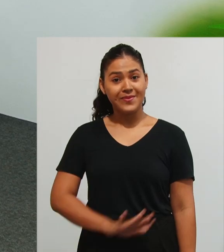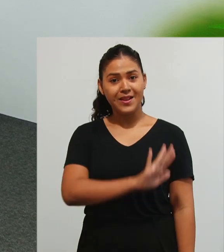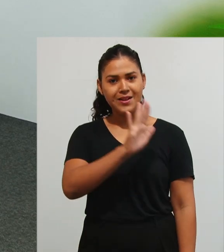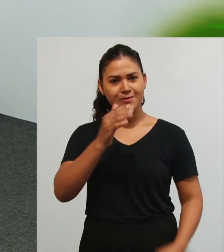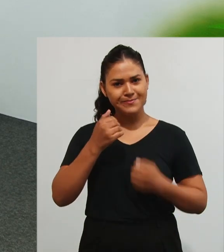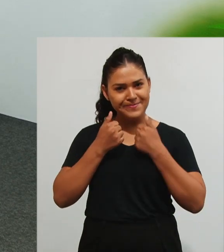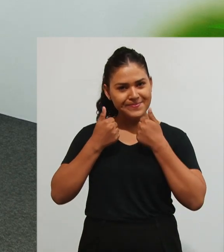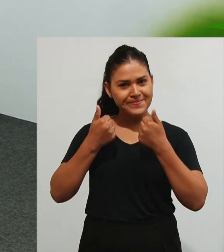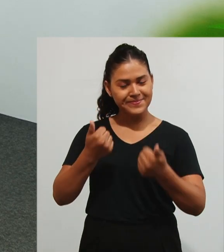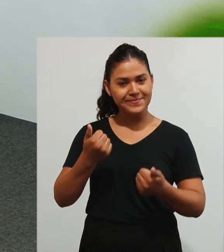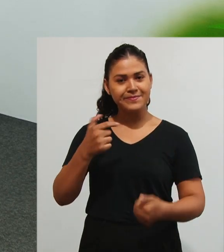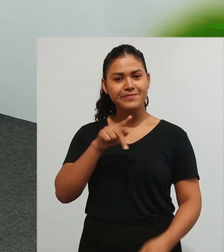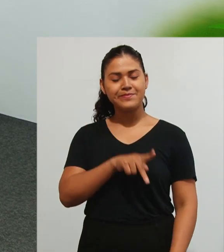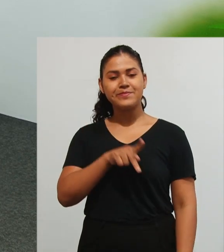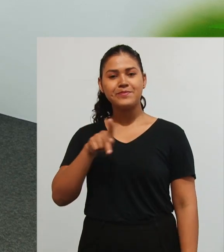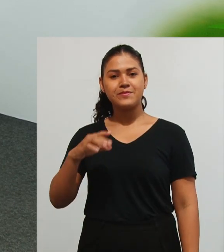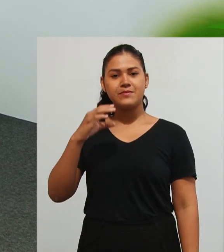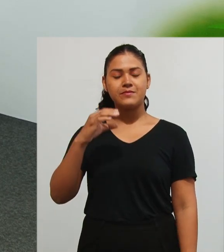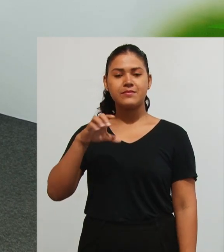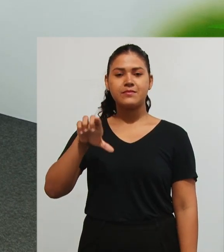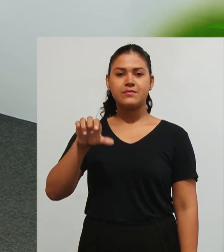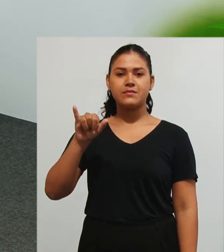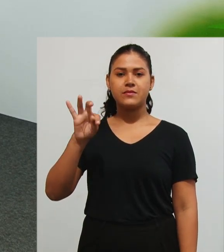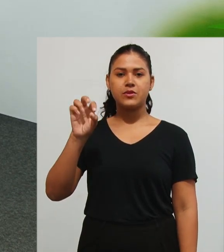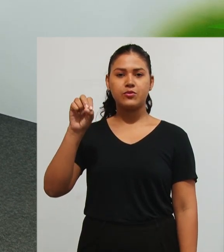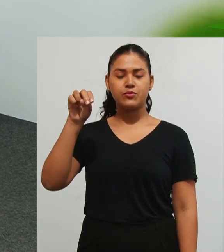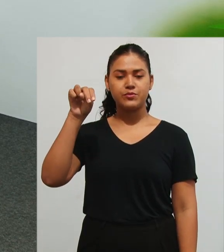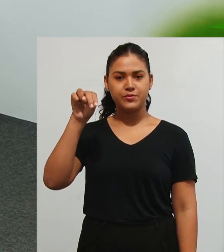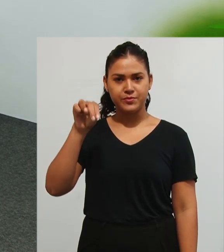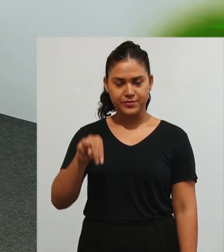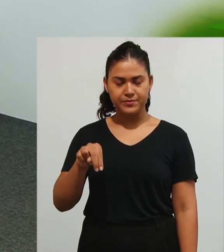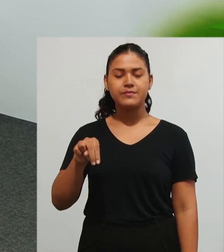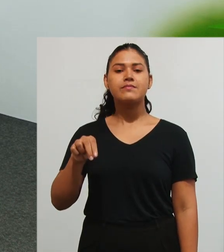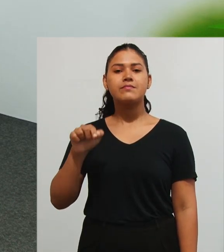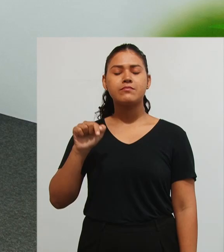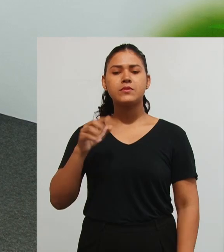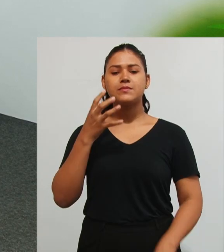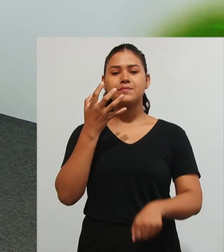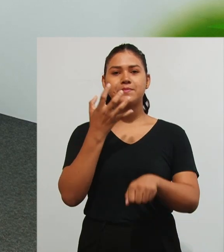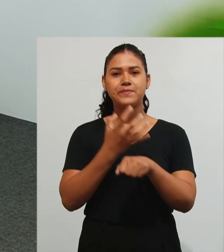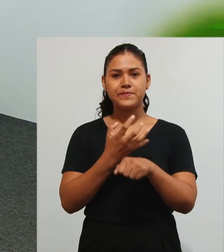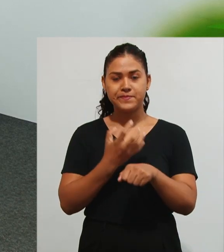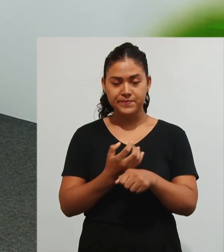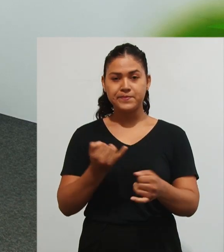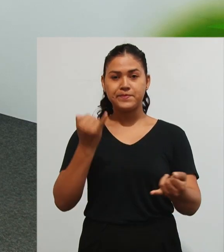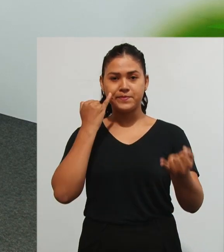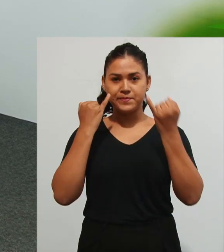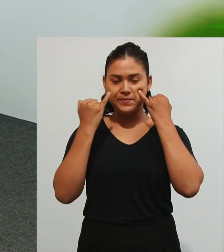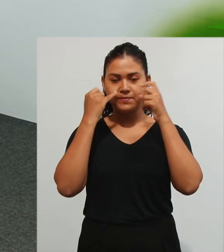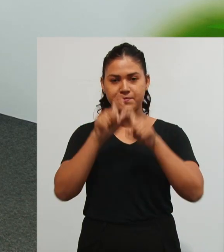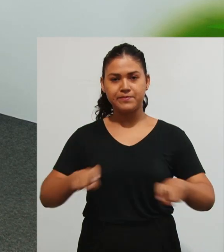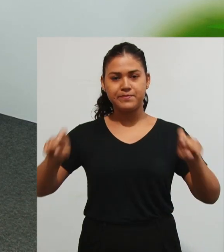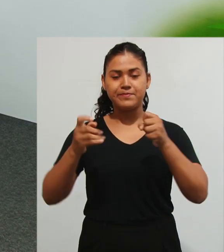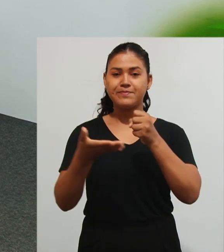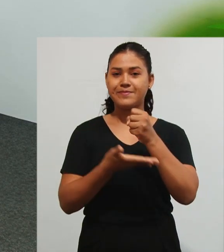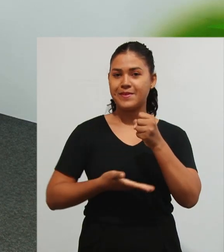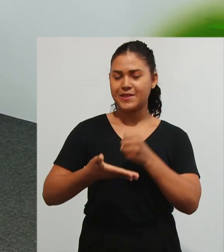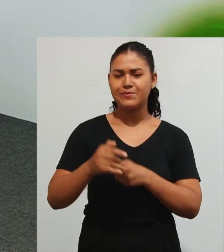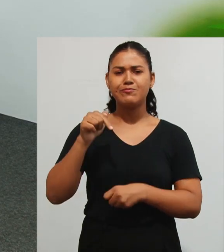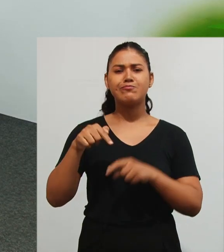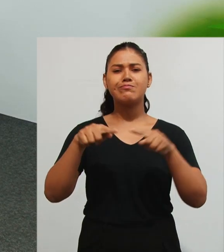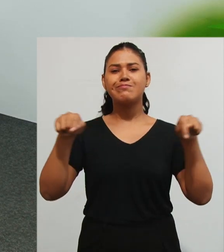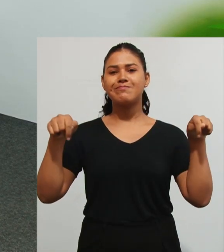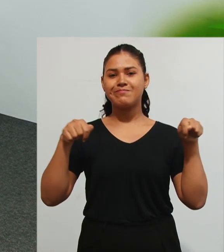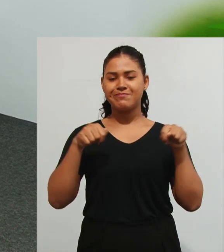Olá, tudo bem? Eu sou o professor Cleiton Anderson Profilho dos Santos. Esta é a disciplina Noções de Informática. Eu estou no estúdio